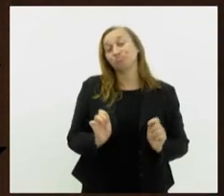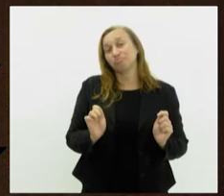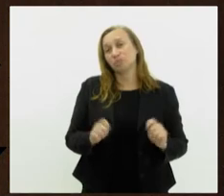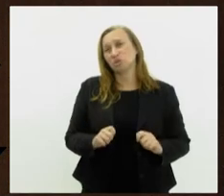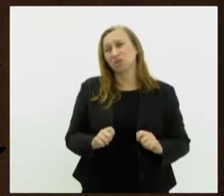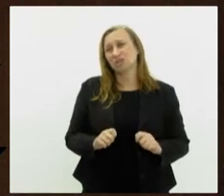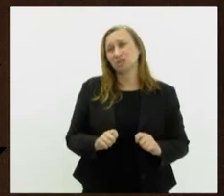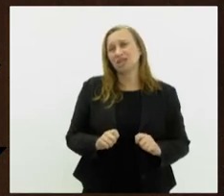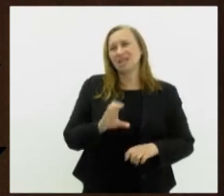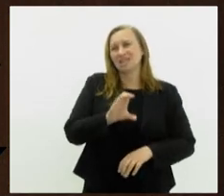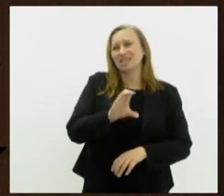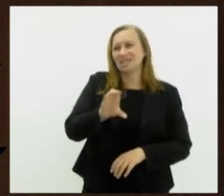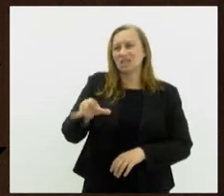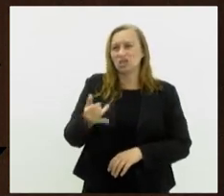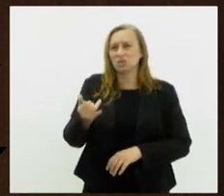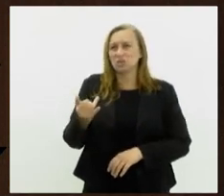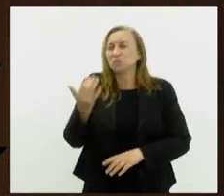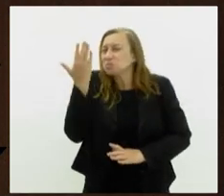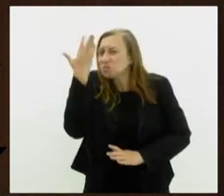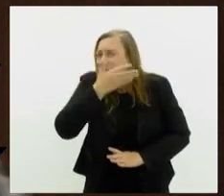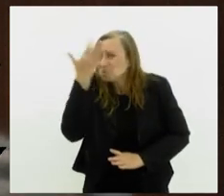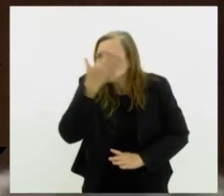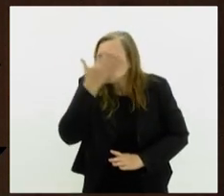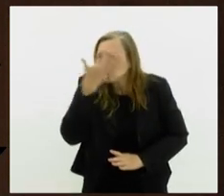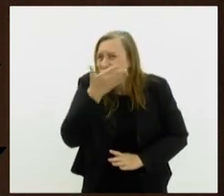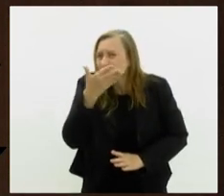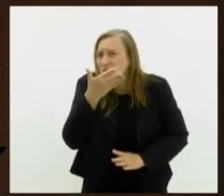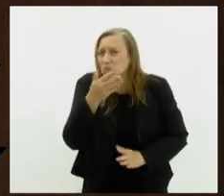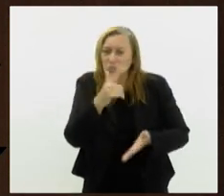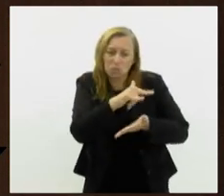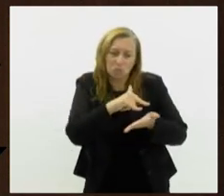possivelmente, a CCJ não verificou,